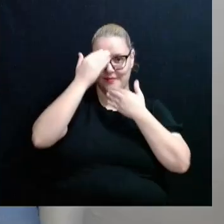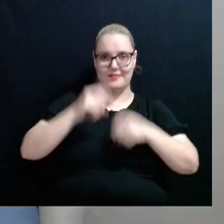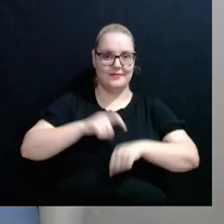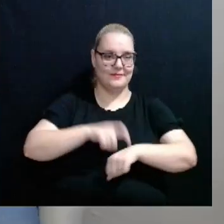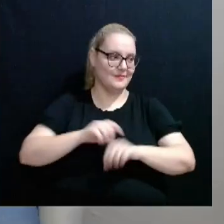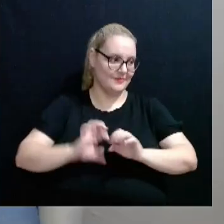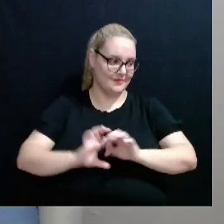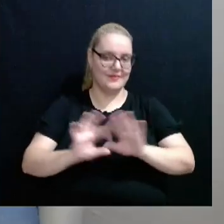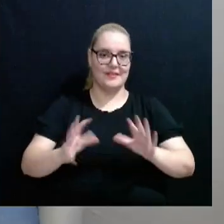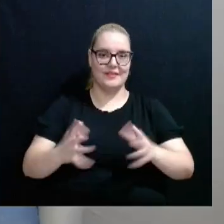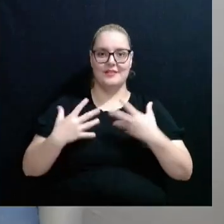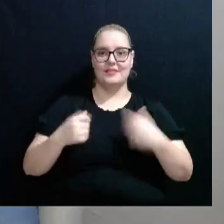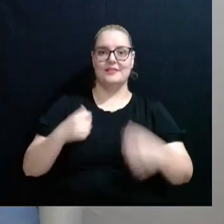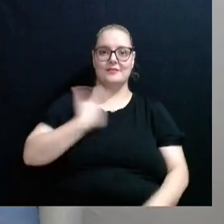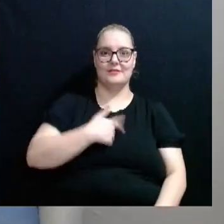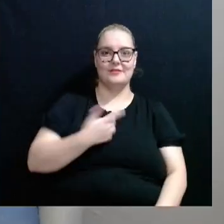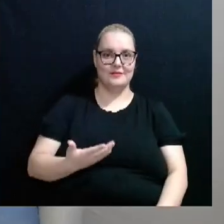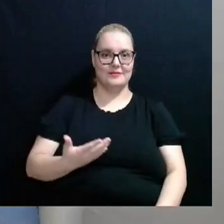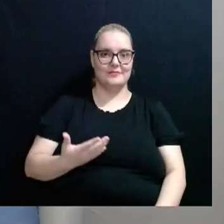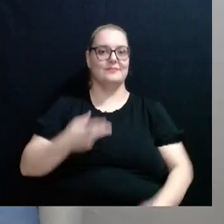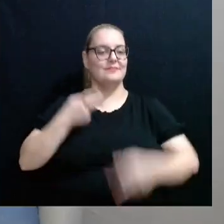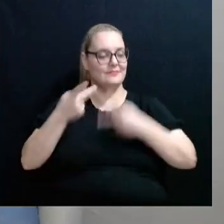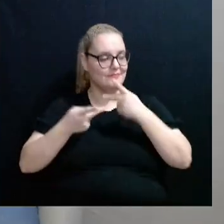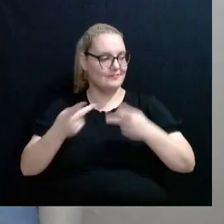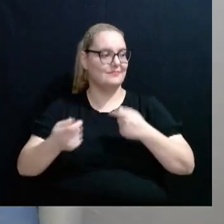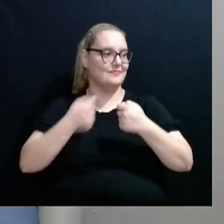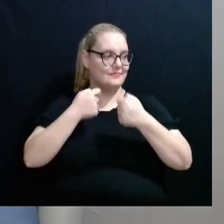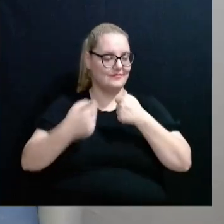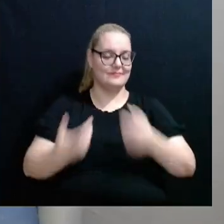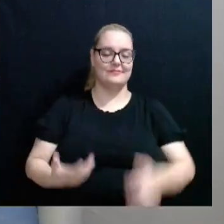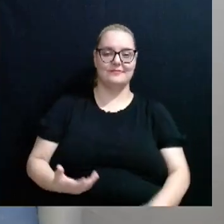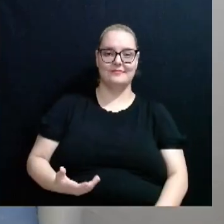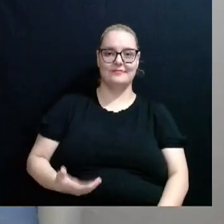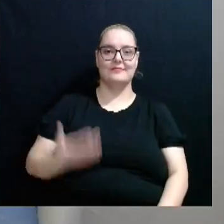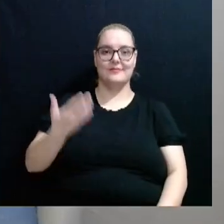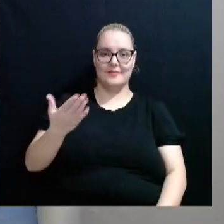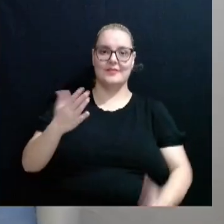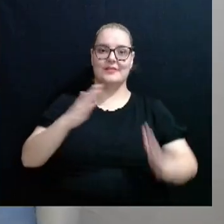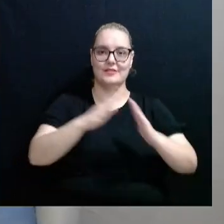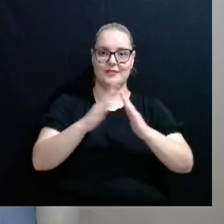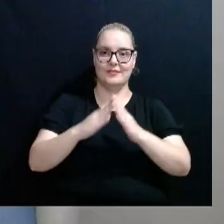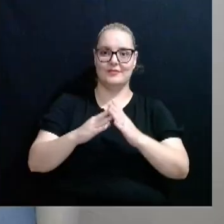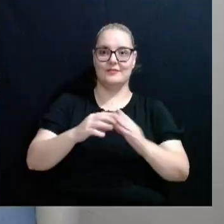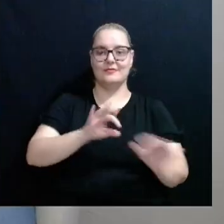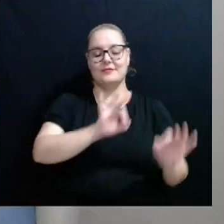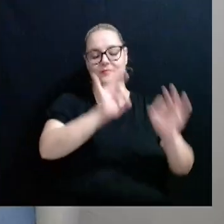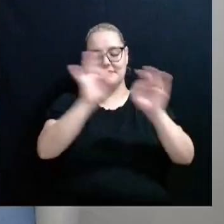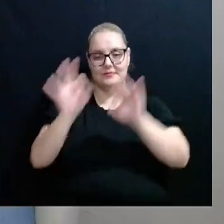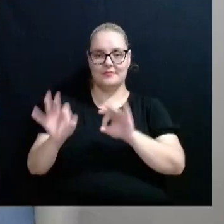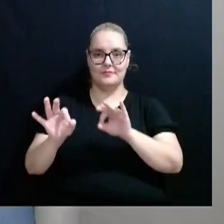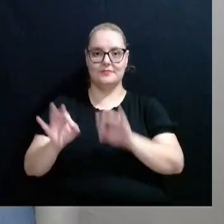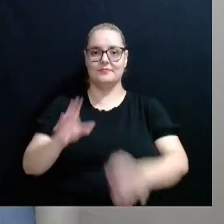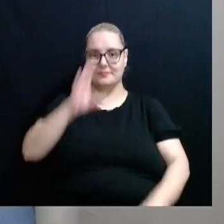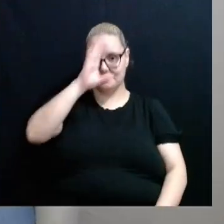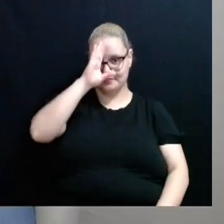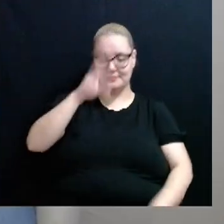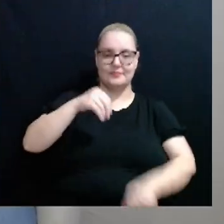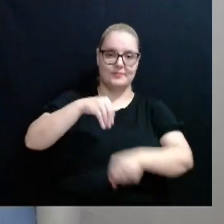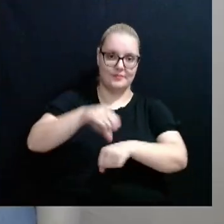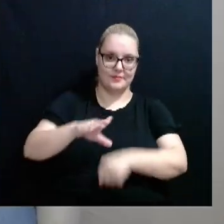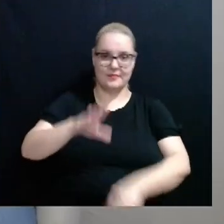receber aqui, nos conceder essa entrevista. Você aí de casa conferiu, então, as principais dicas, as